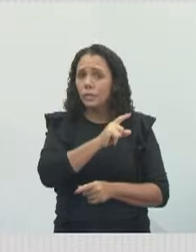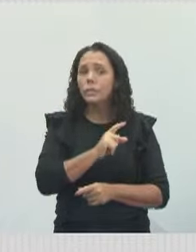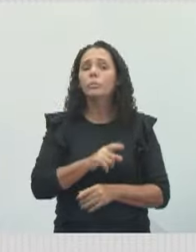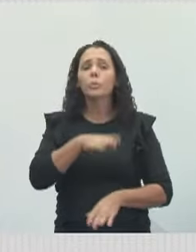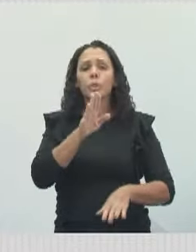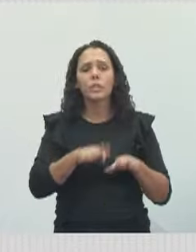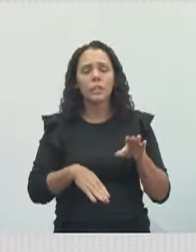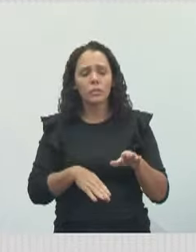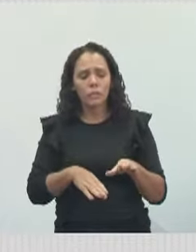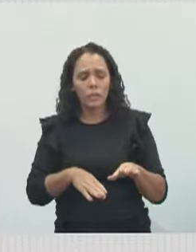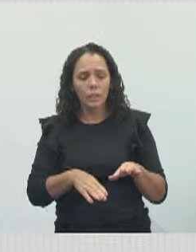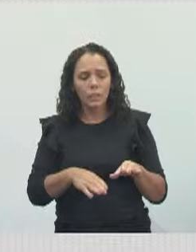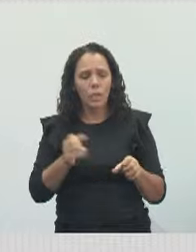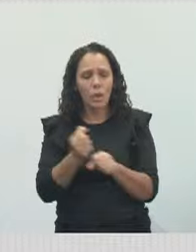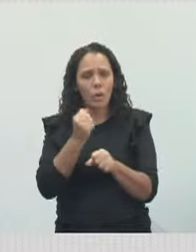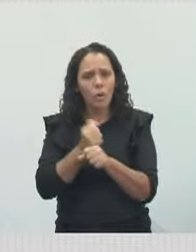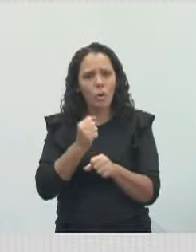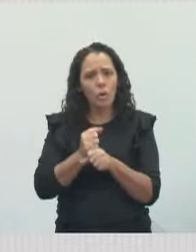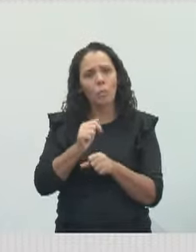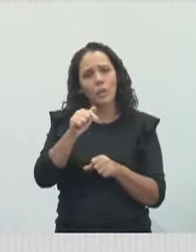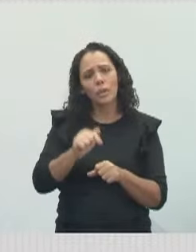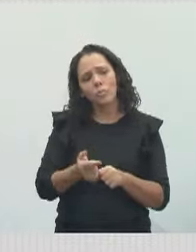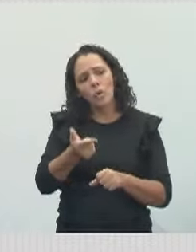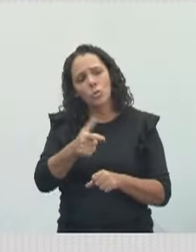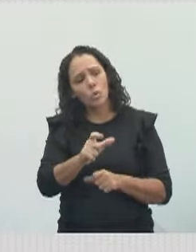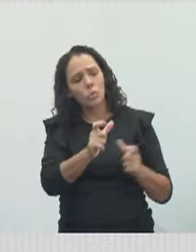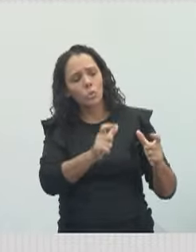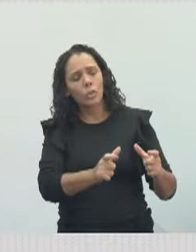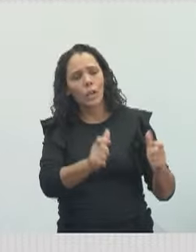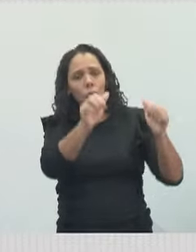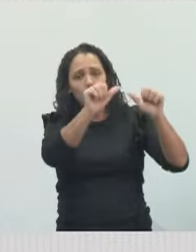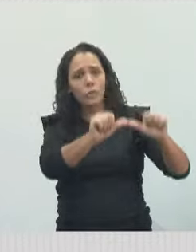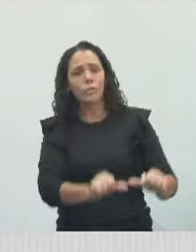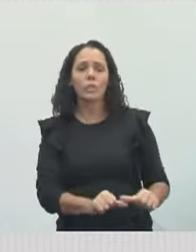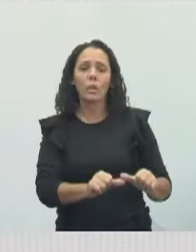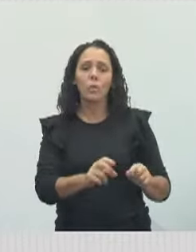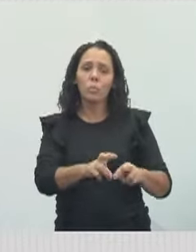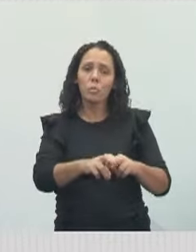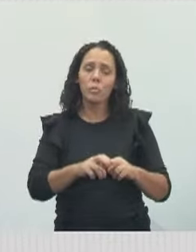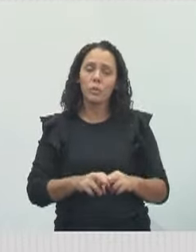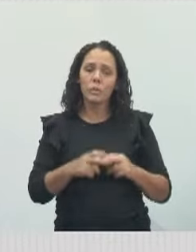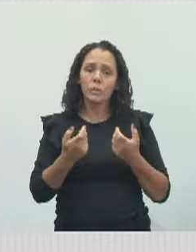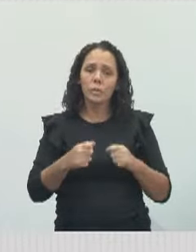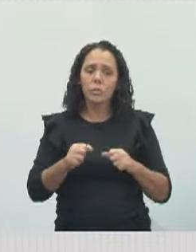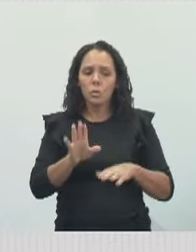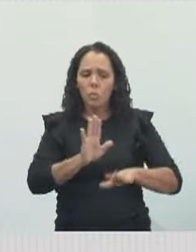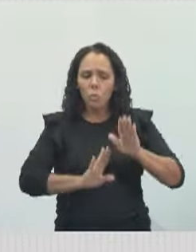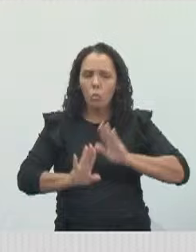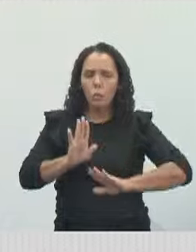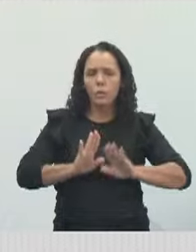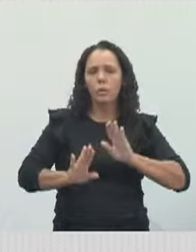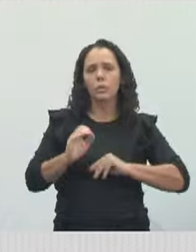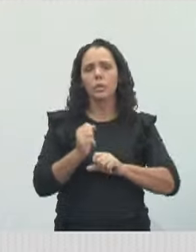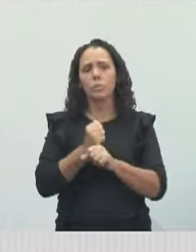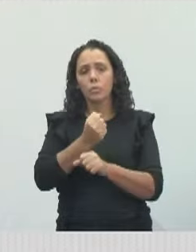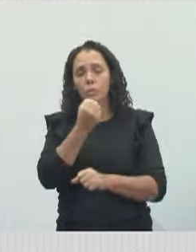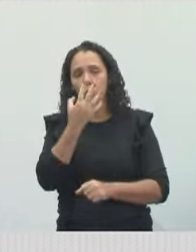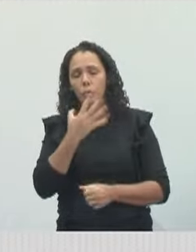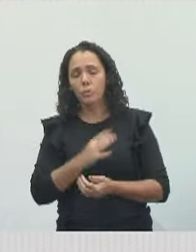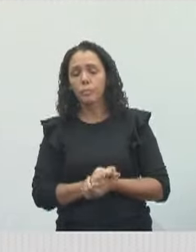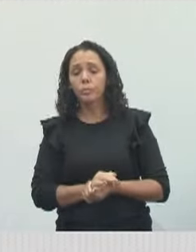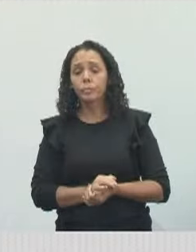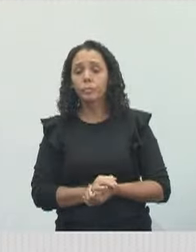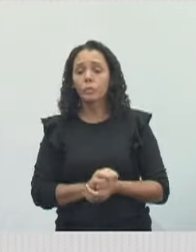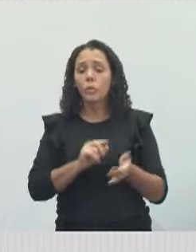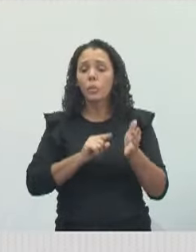cair em outro local. Então, assim, é morosa, mas tem que ficar boa. E é isso que a gente está acompanhando. Paulinho, uma das reclamações que a gente